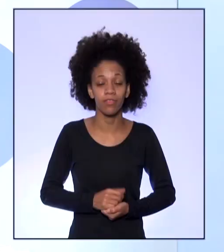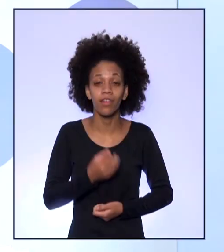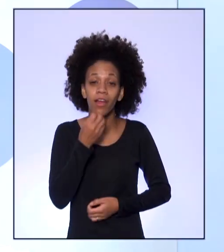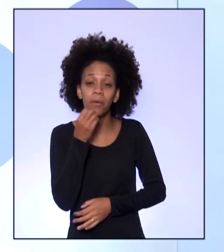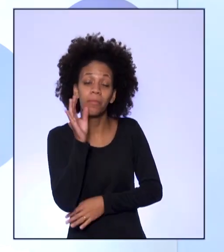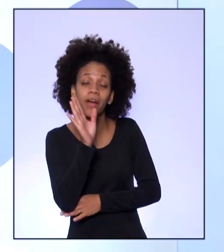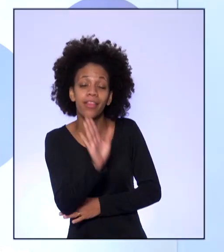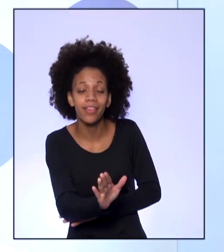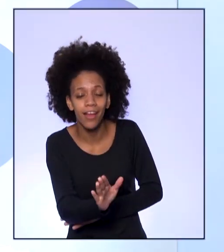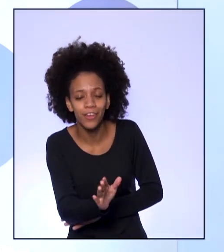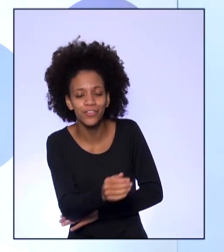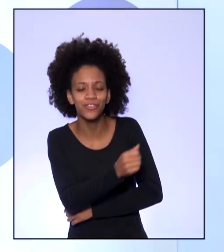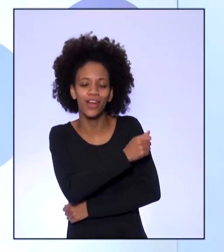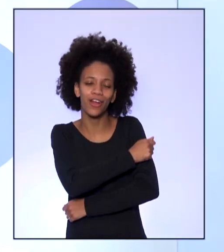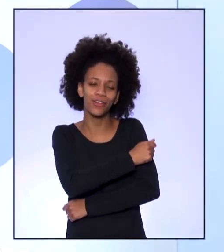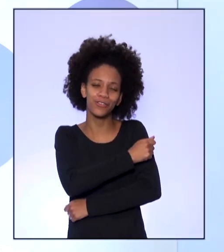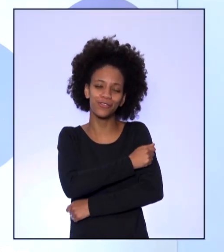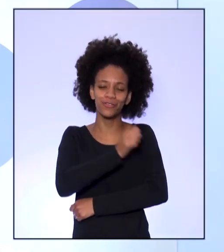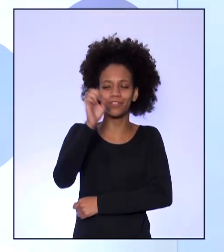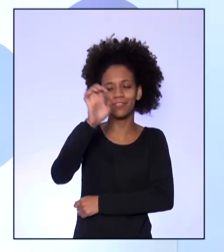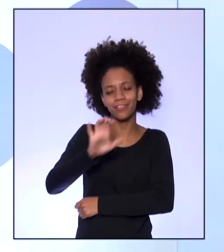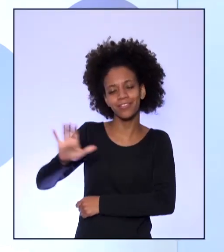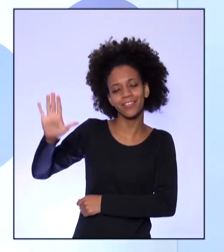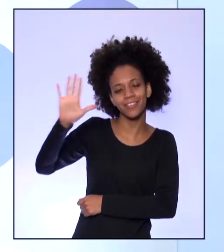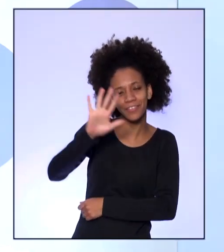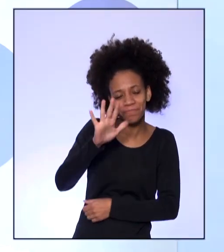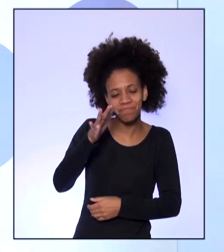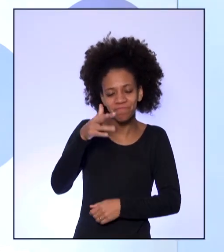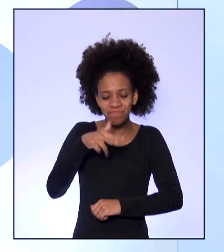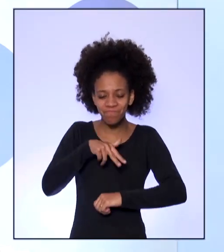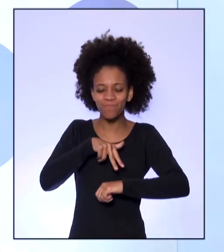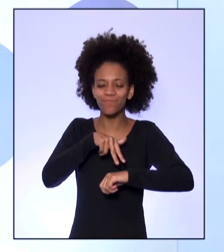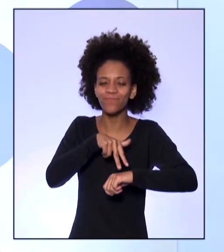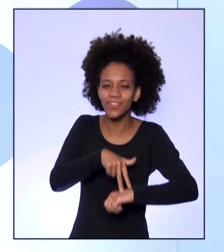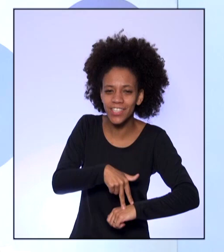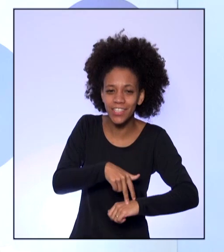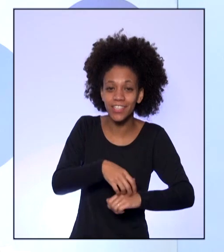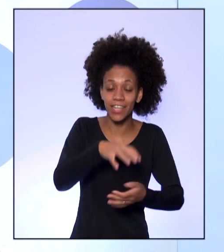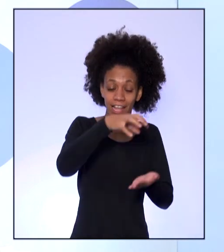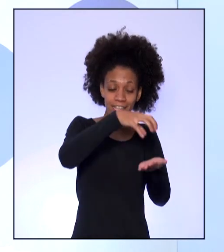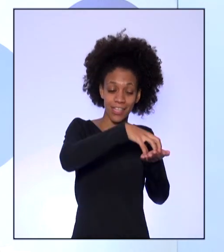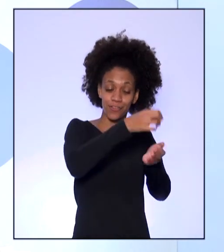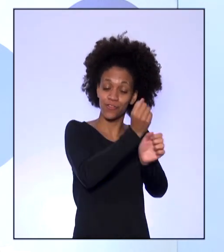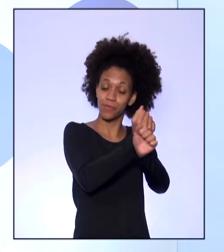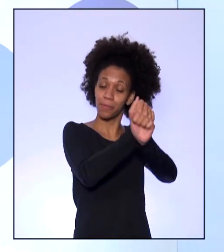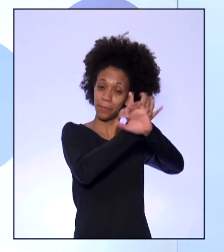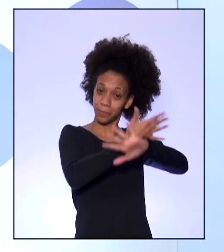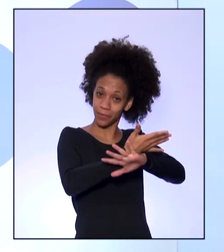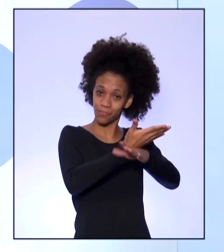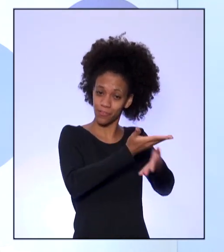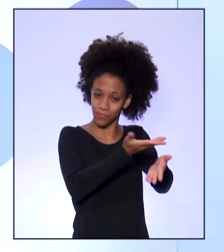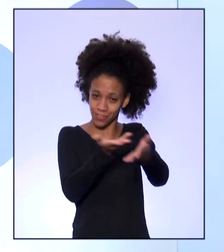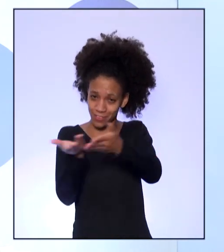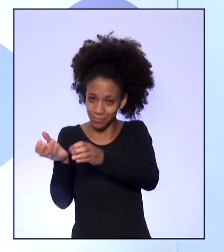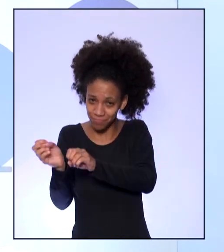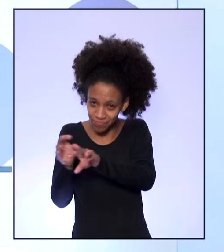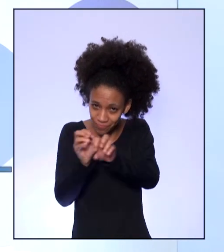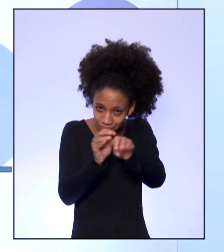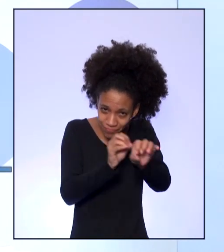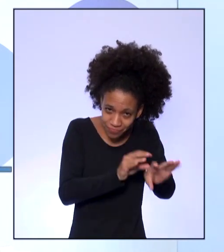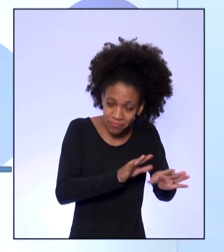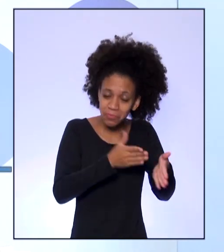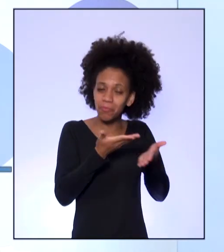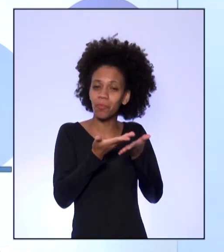Boa tarde, queridos alunos do Estado de São Paulo. Estamos aqui mais uma vez direto pelo Centro de Mídias, levando até você mais uma aula